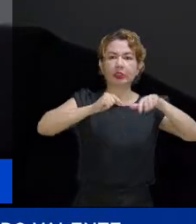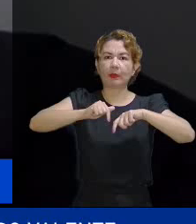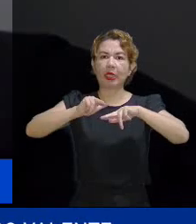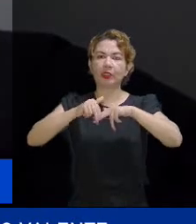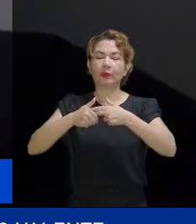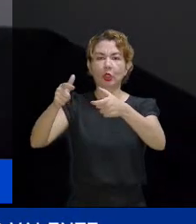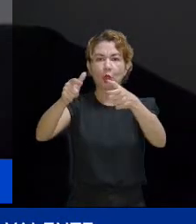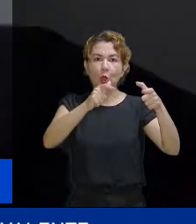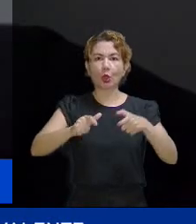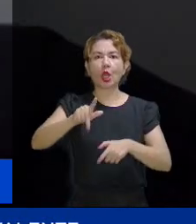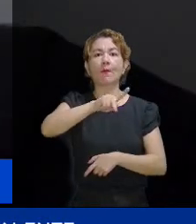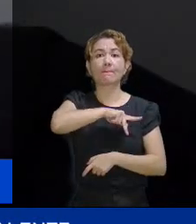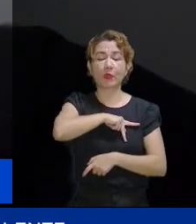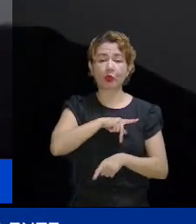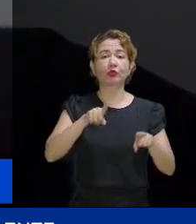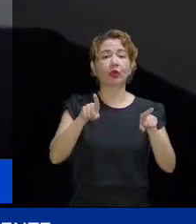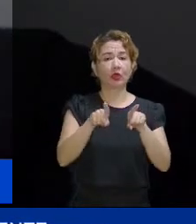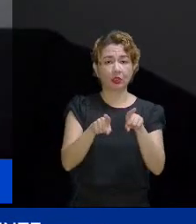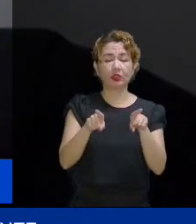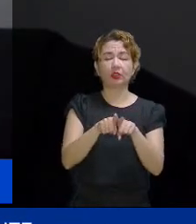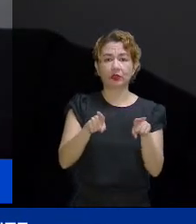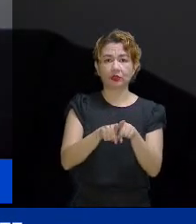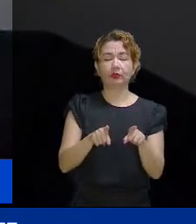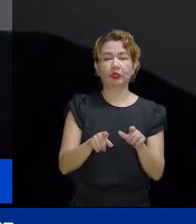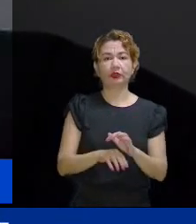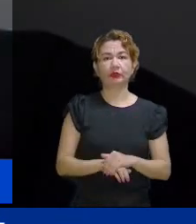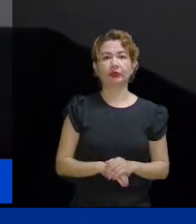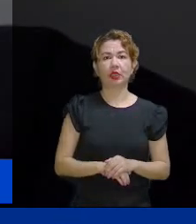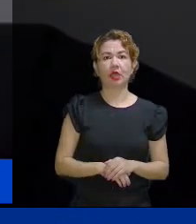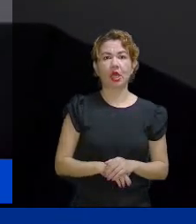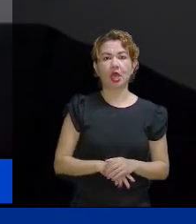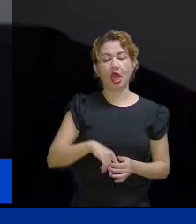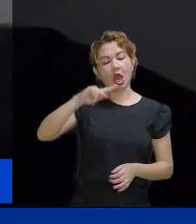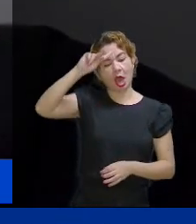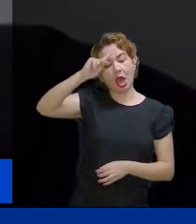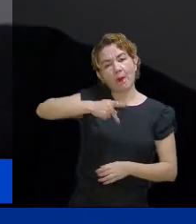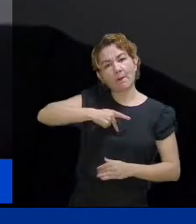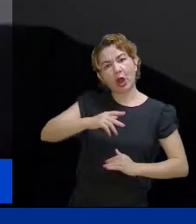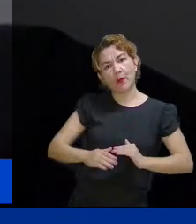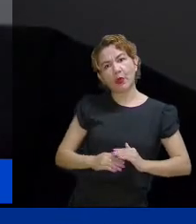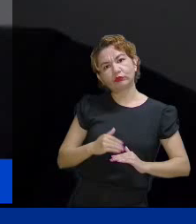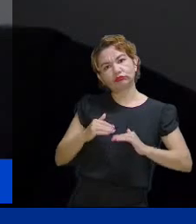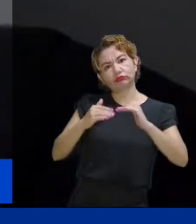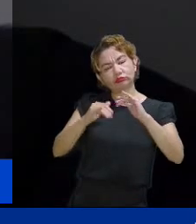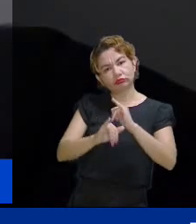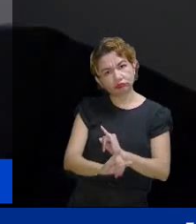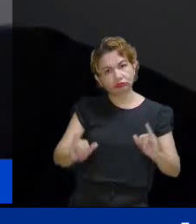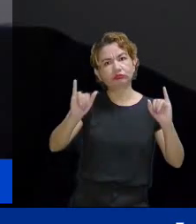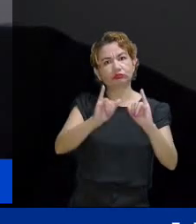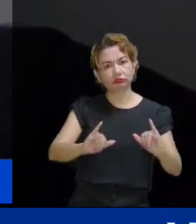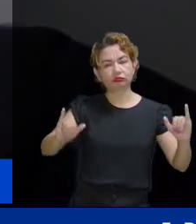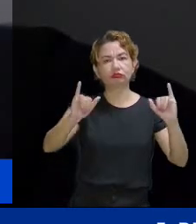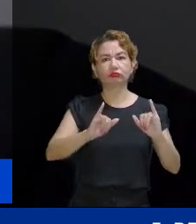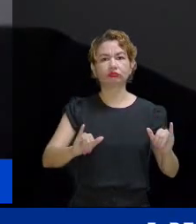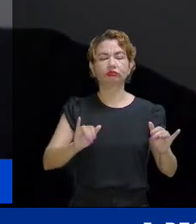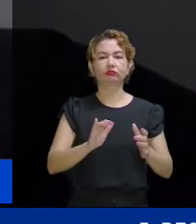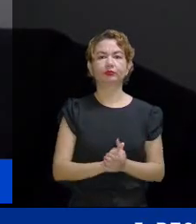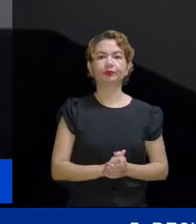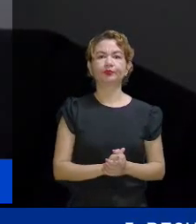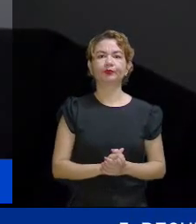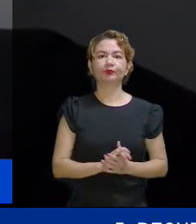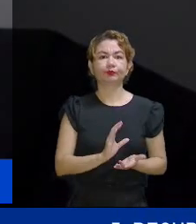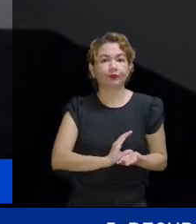pelos órgãos públicos, inclusive para fins de promoção pessoal, se inexistente de qualquer dispêndio